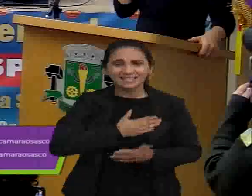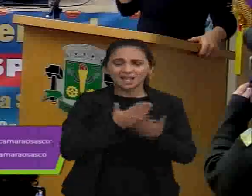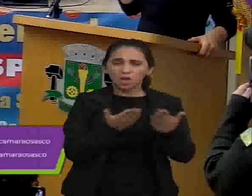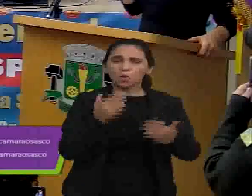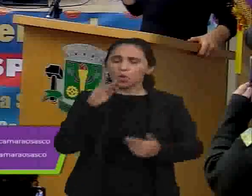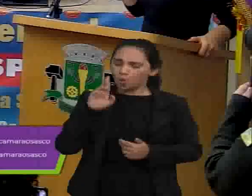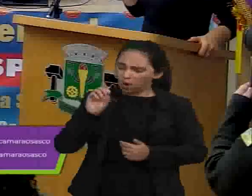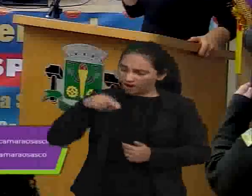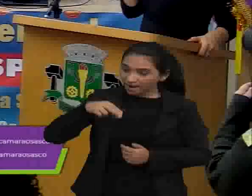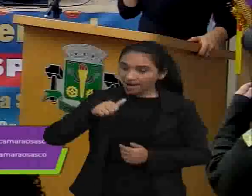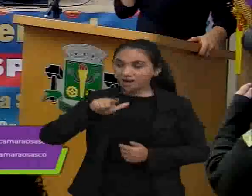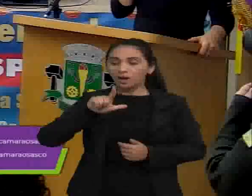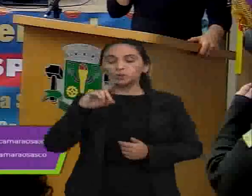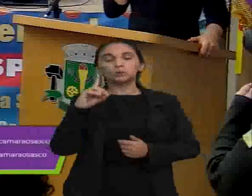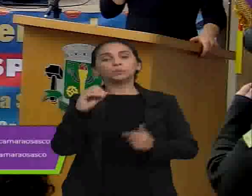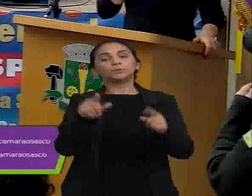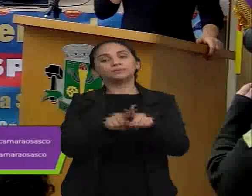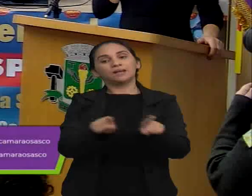Ronaldo também